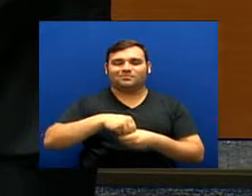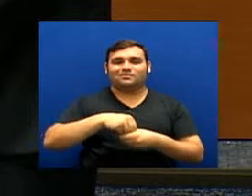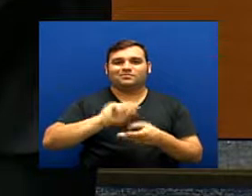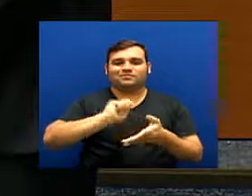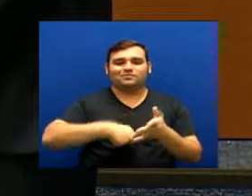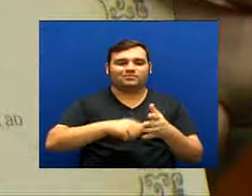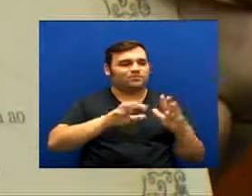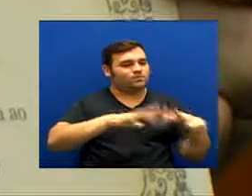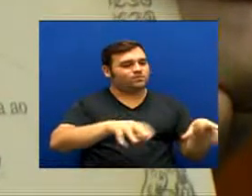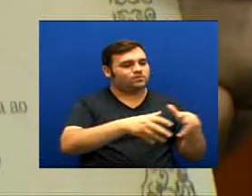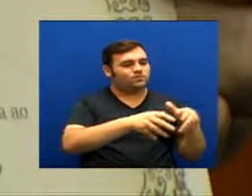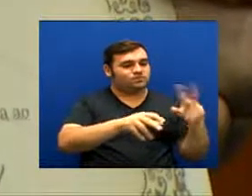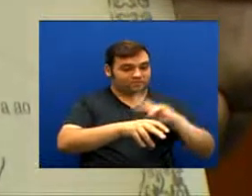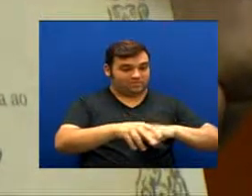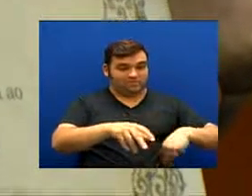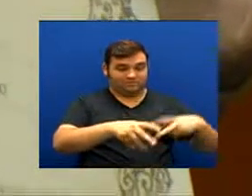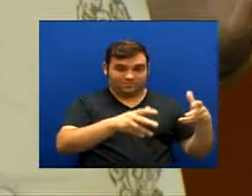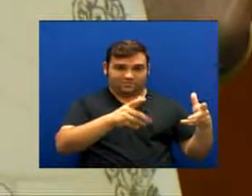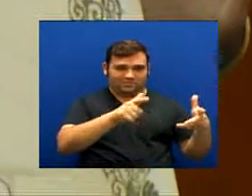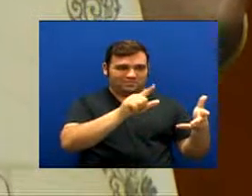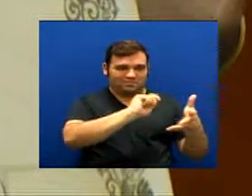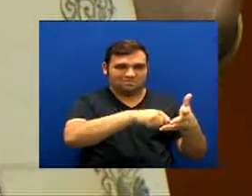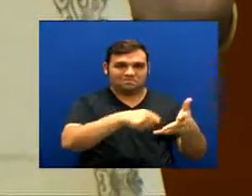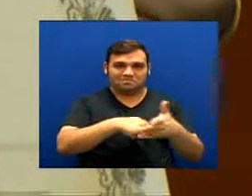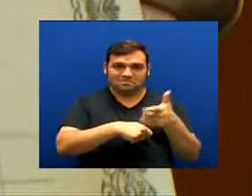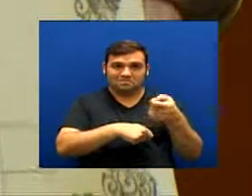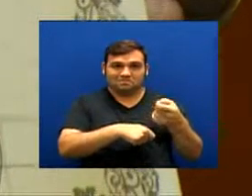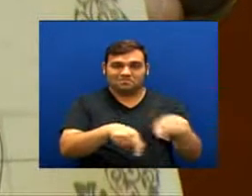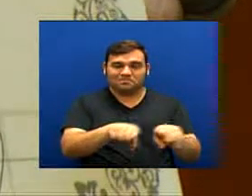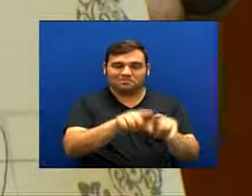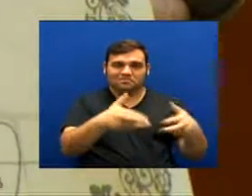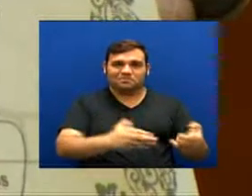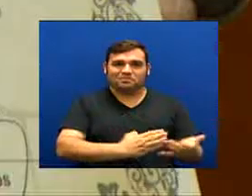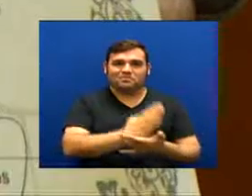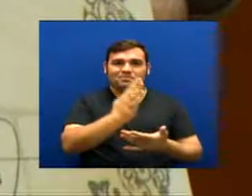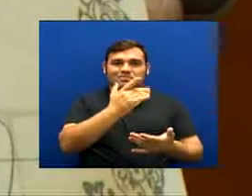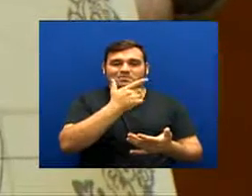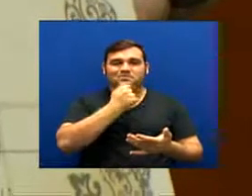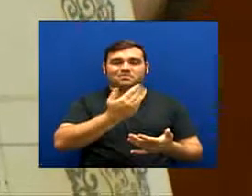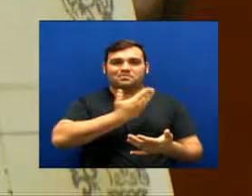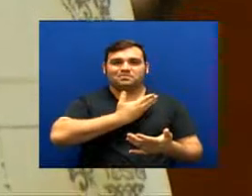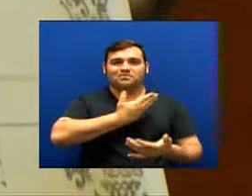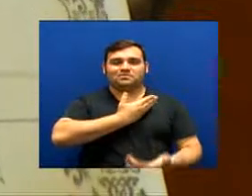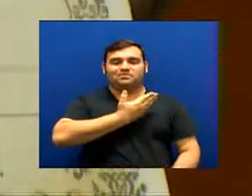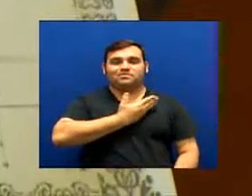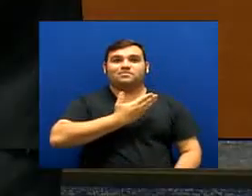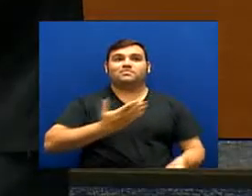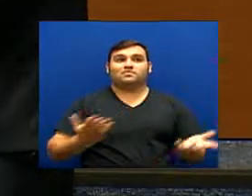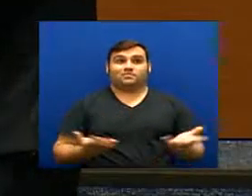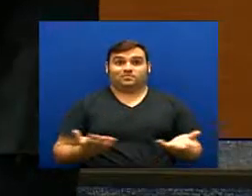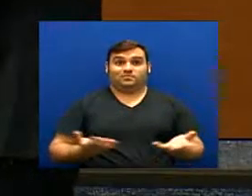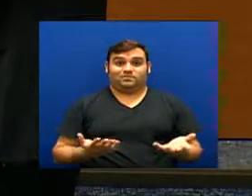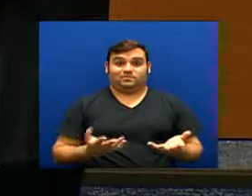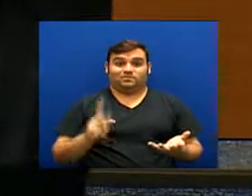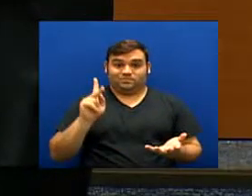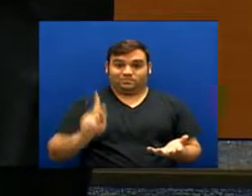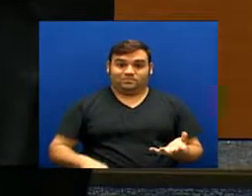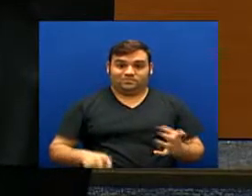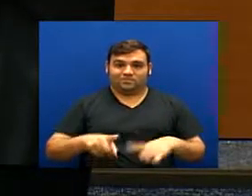coral estava cantando e alguém fez contato dizendo que aquela mensagem levantou de uma depressão profunda.